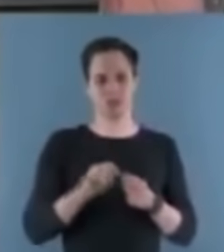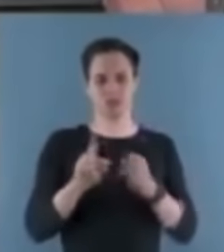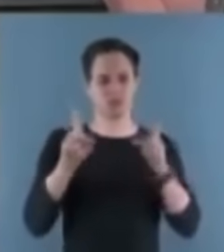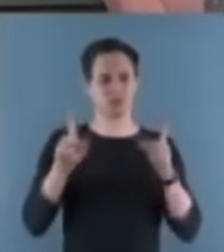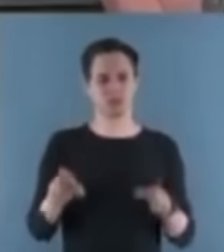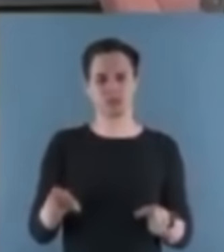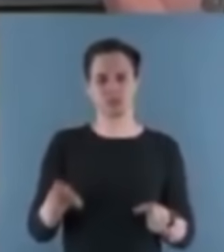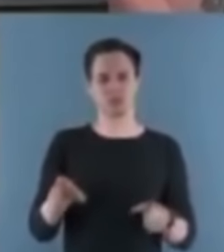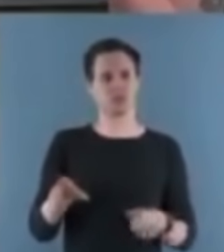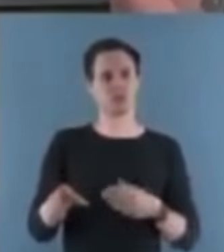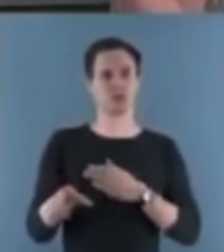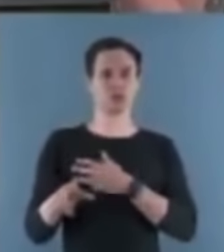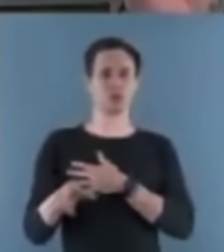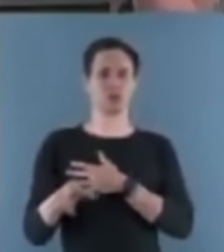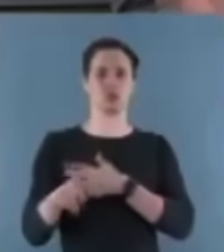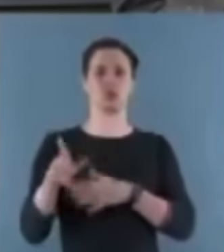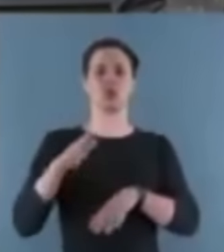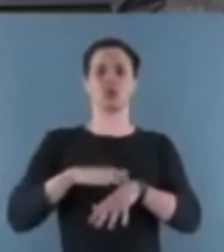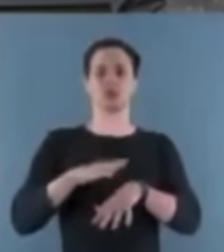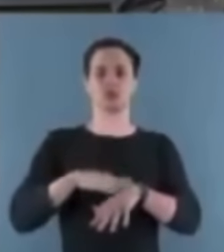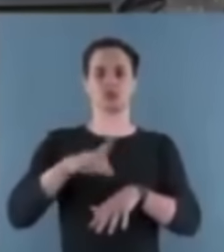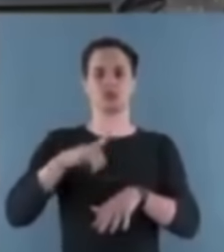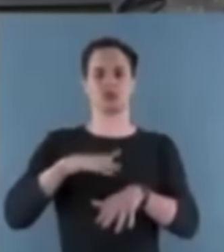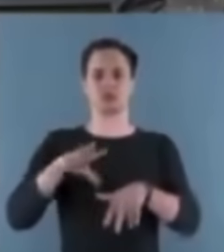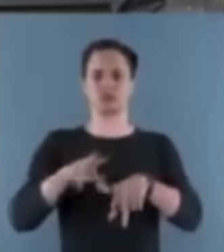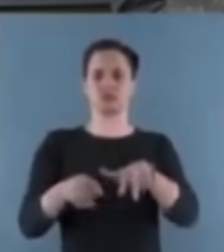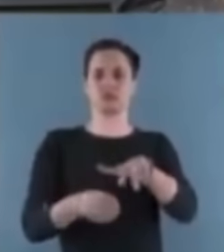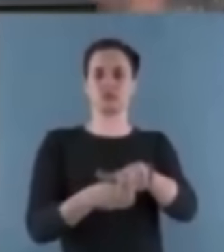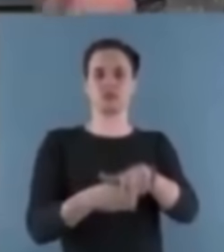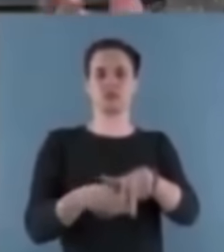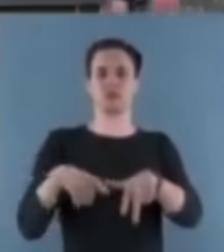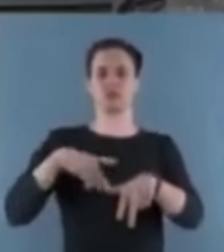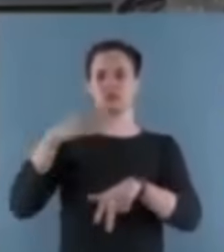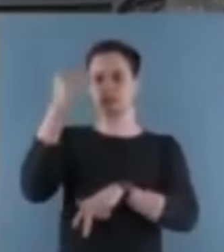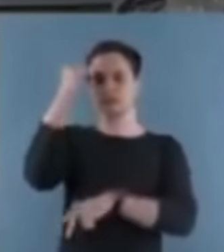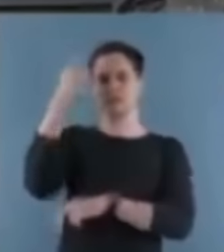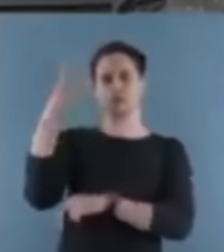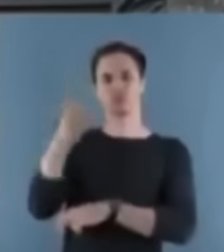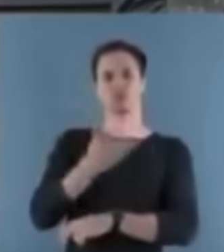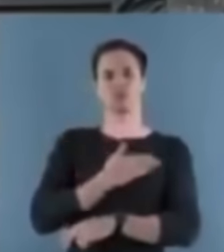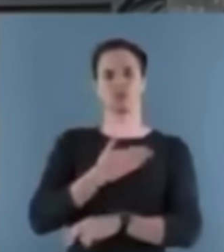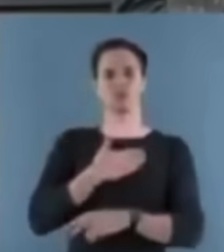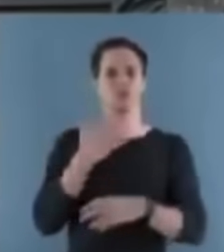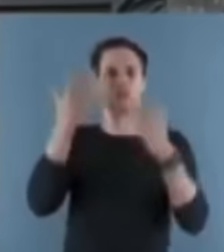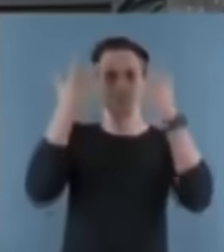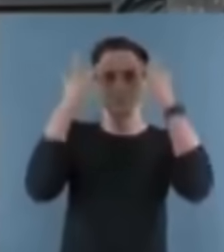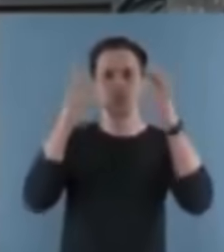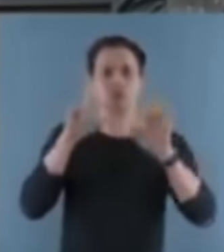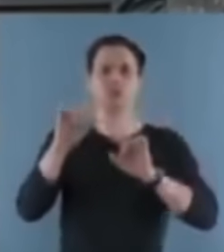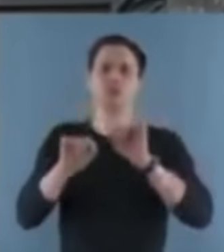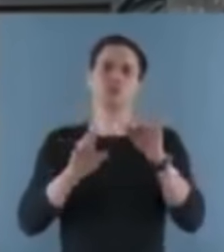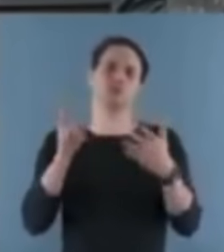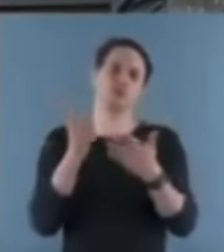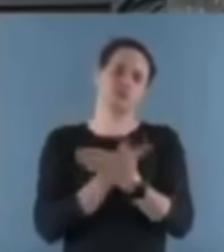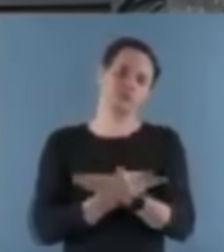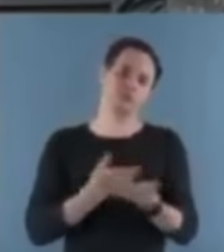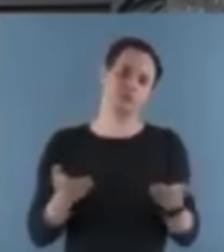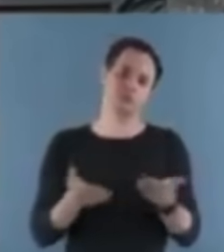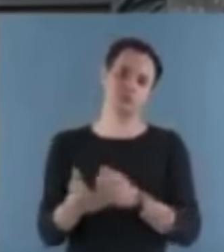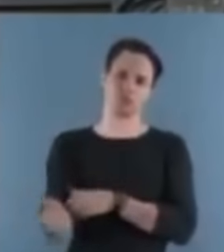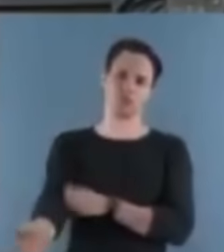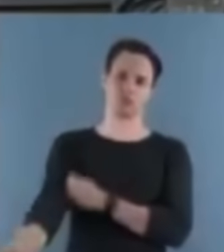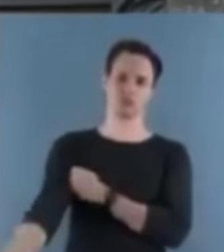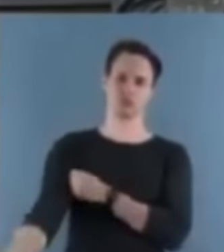Lula fazia nos casos de corrupção. A culpa é de um amigo. Eu não sei do que se trata, eu não sei o que é que está acontecendo. Aprendeu